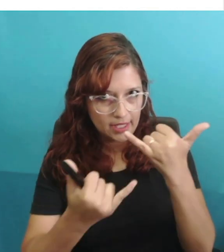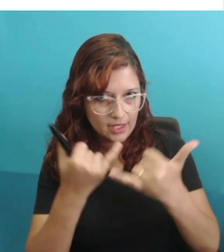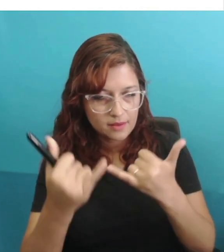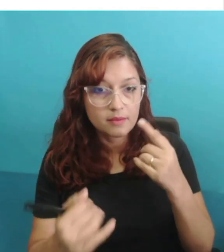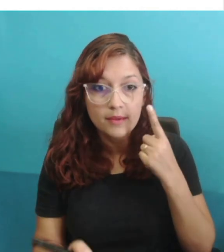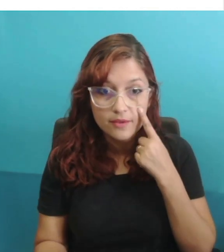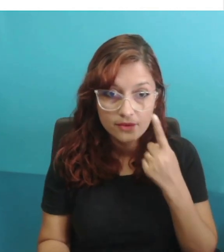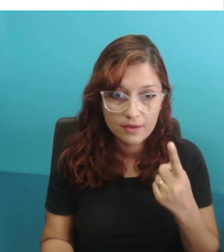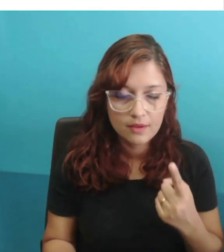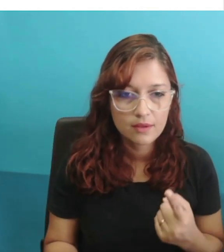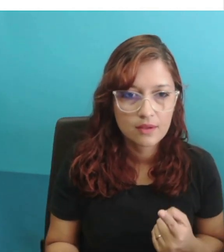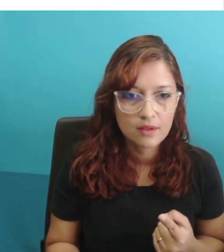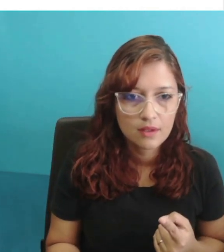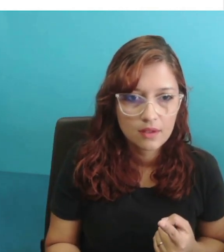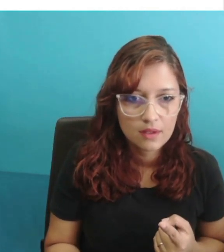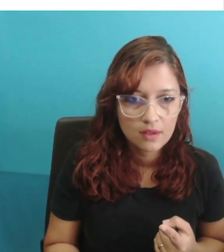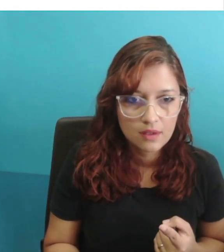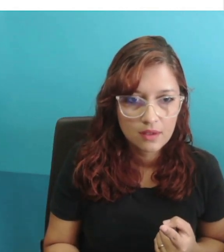brincar.